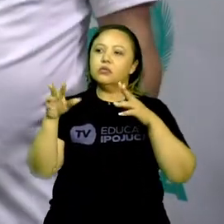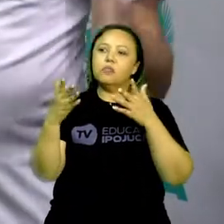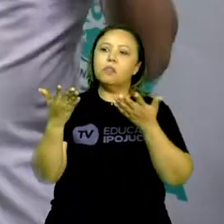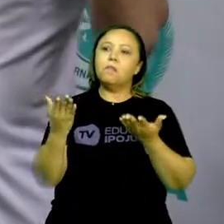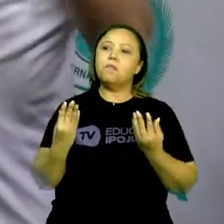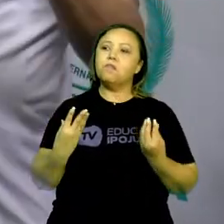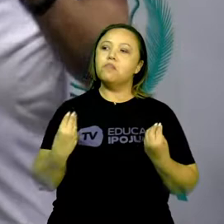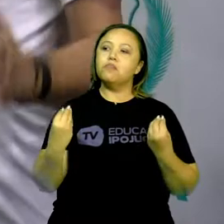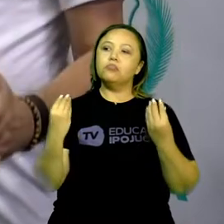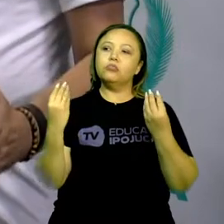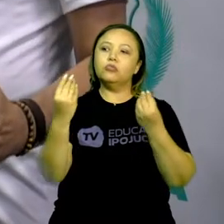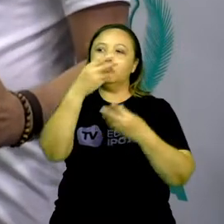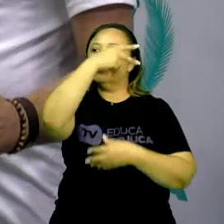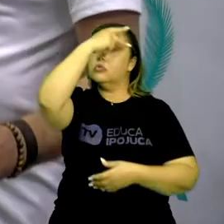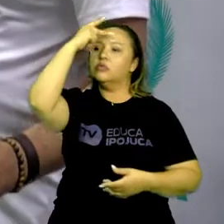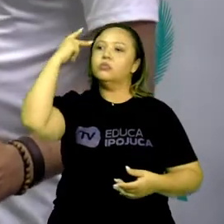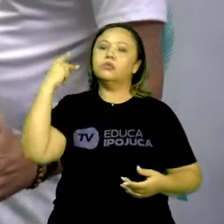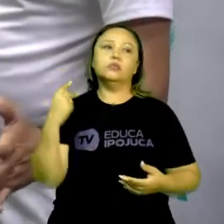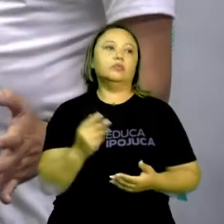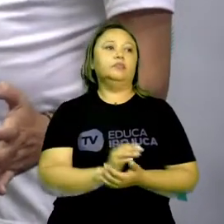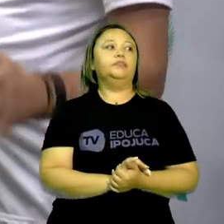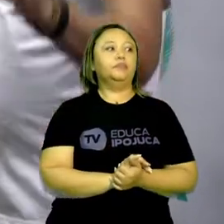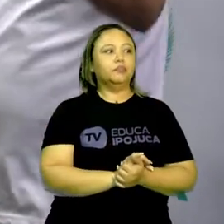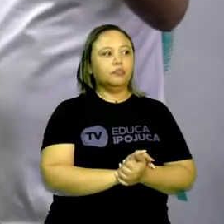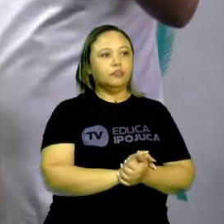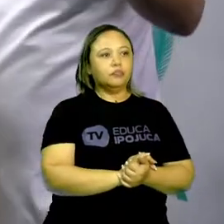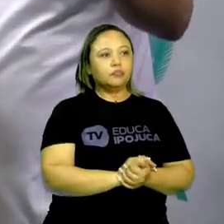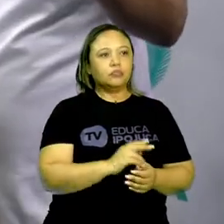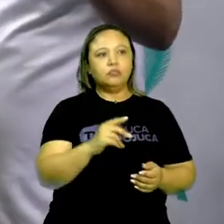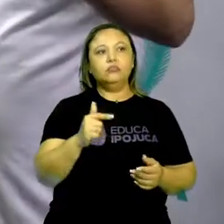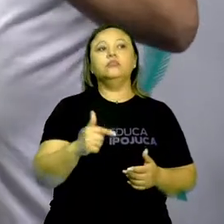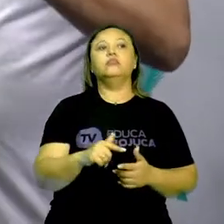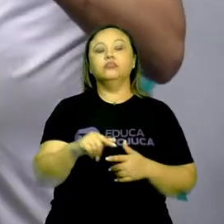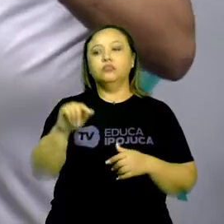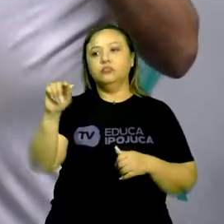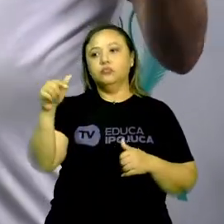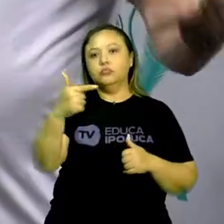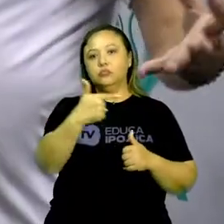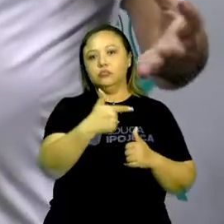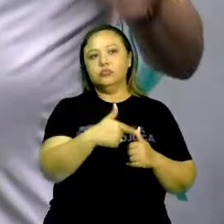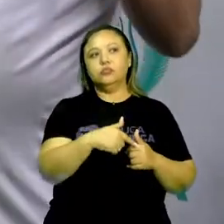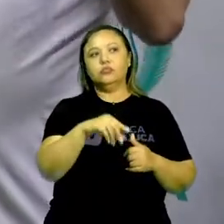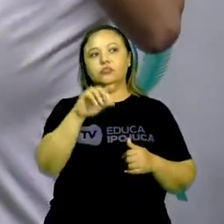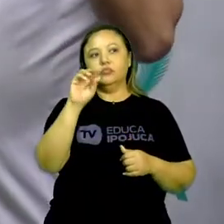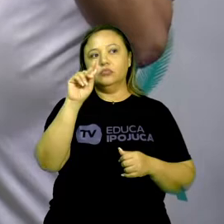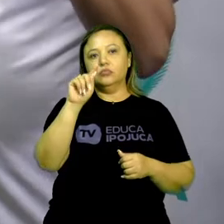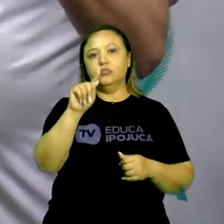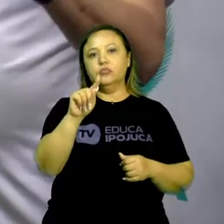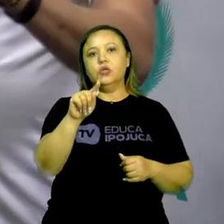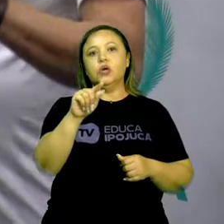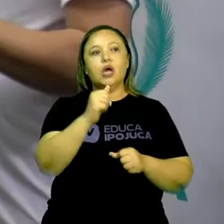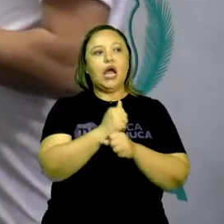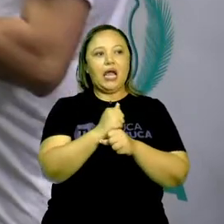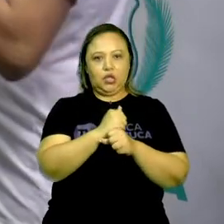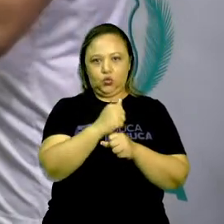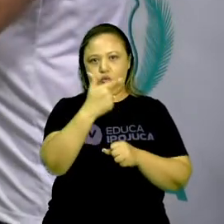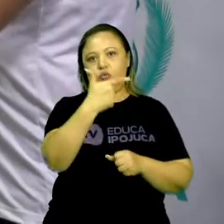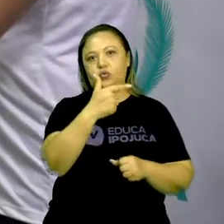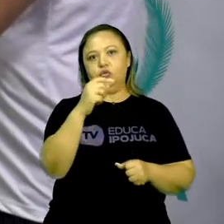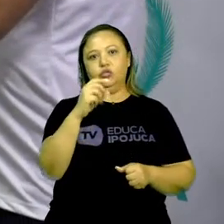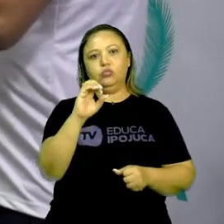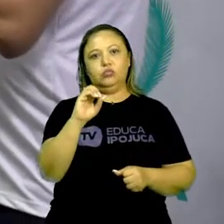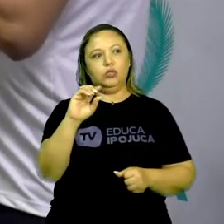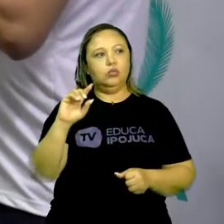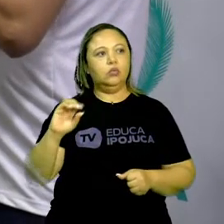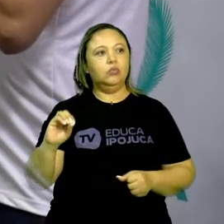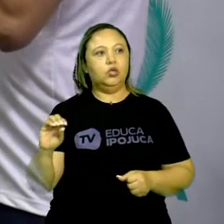mais visto é O Auto da Compadecida. Ok? Aliás, no ano 2000, desculpa, nos anos 2000 não, no ano 2000.